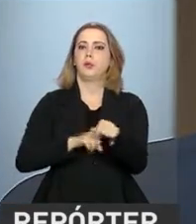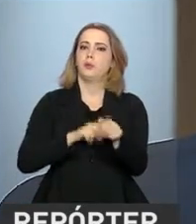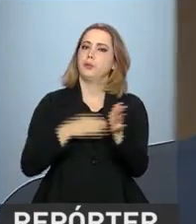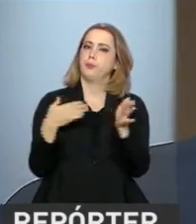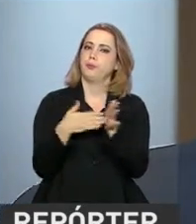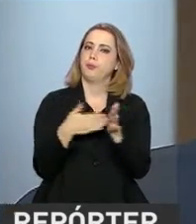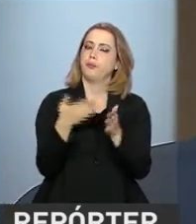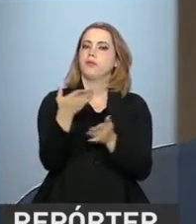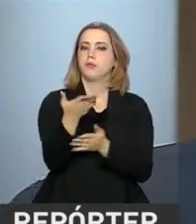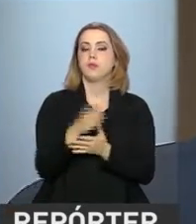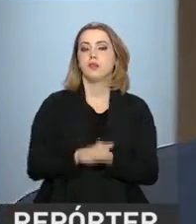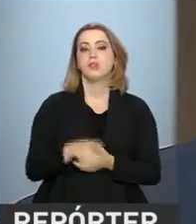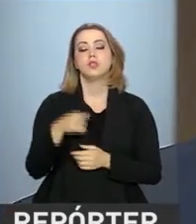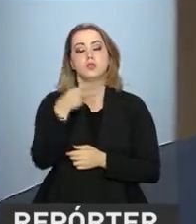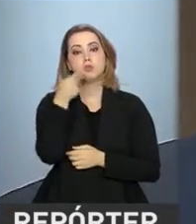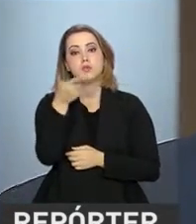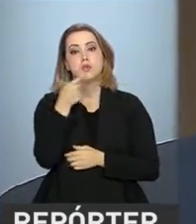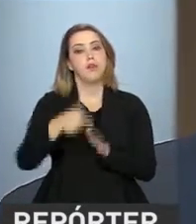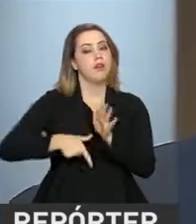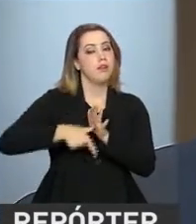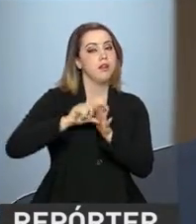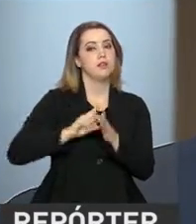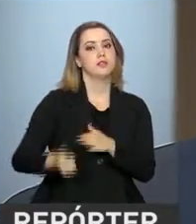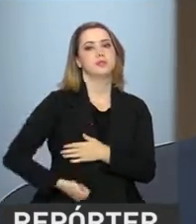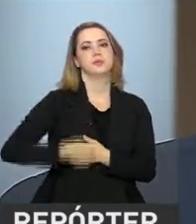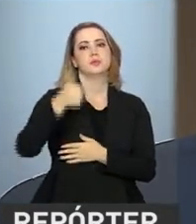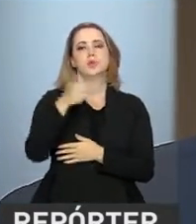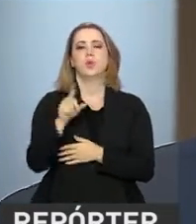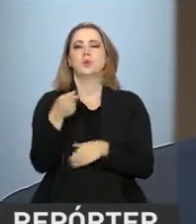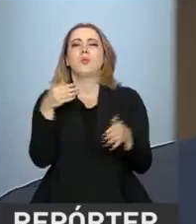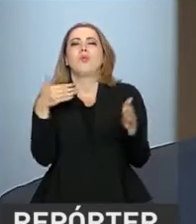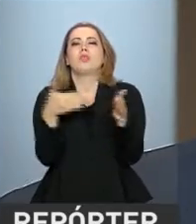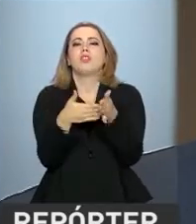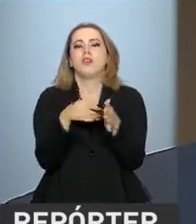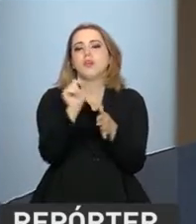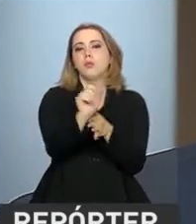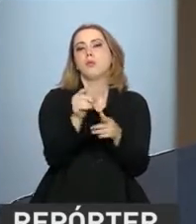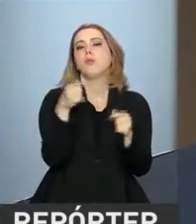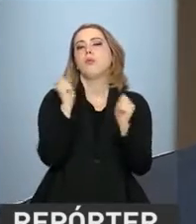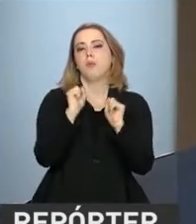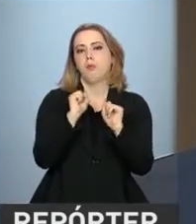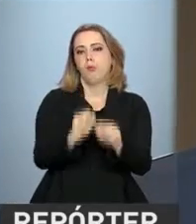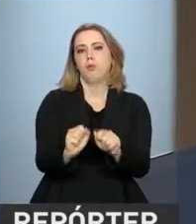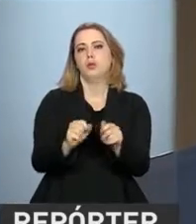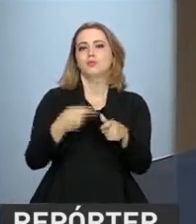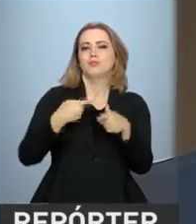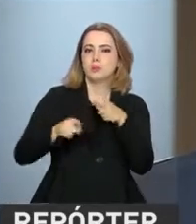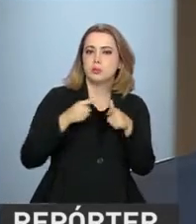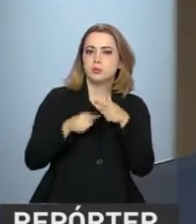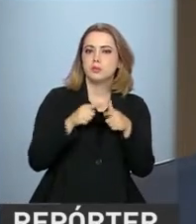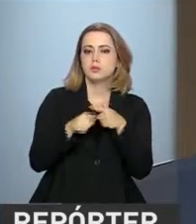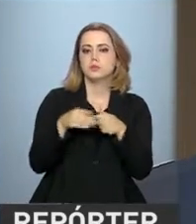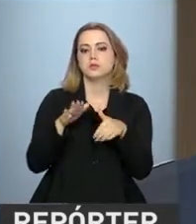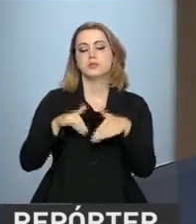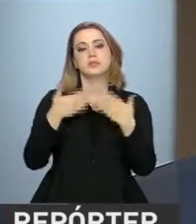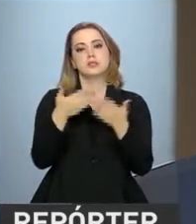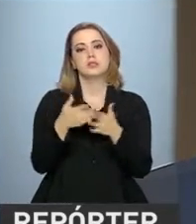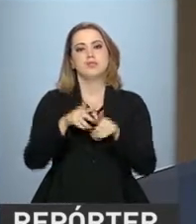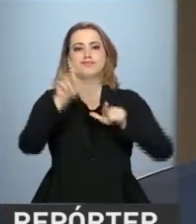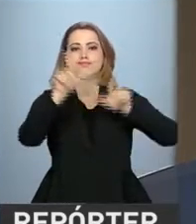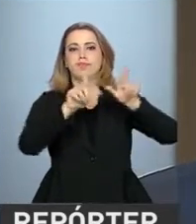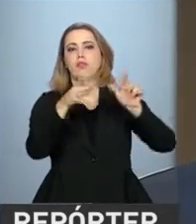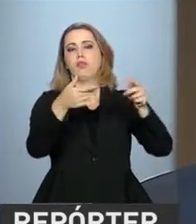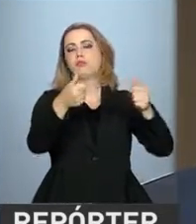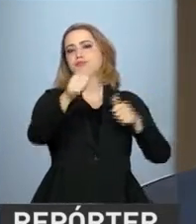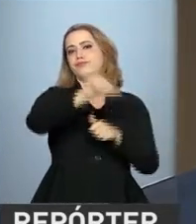gente recomenda sempre que se antecipe não deixe para o final no final pode ter algum tipo de empecilho e ficar sem ver televisão